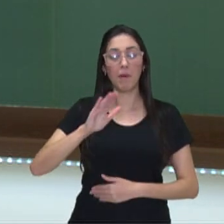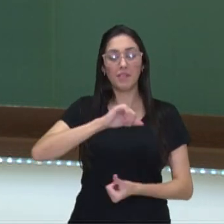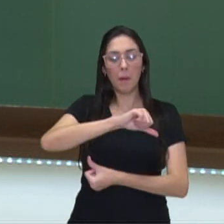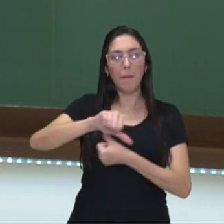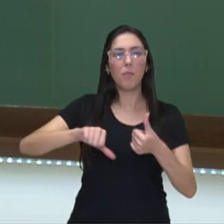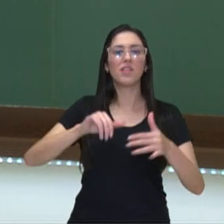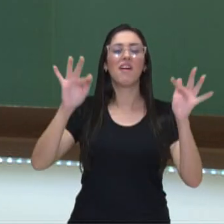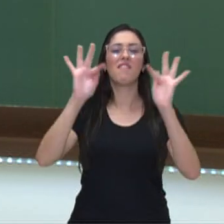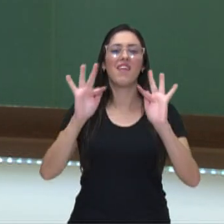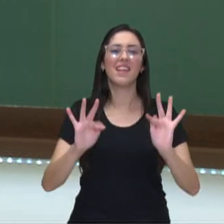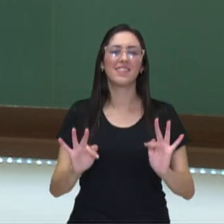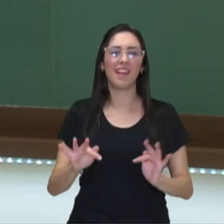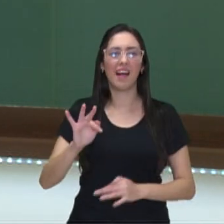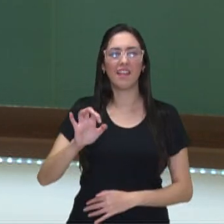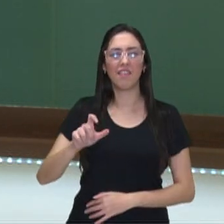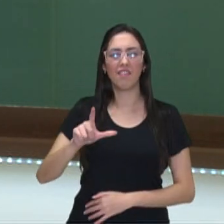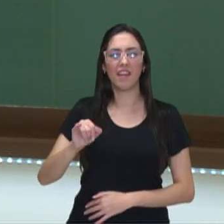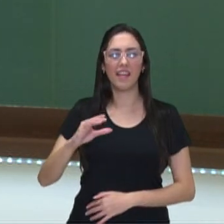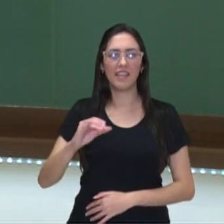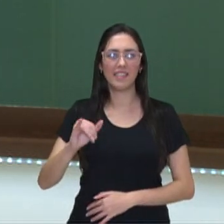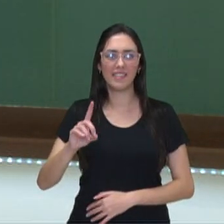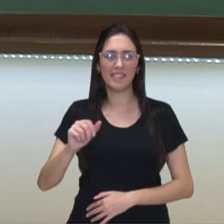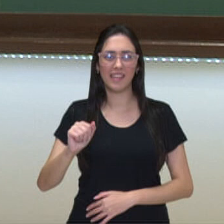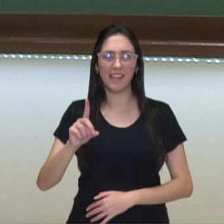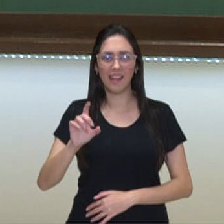fica happiness.